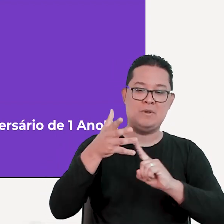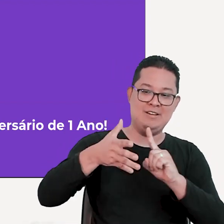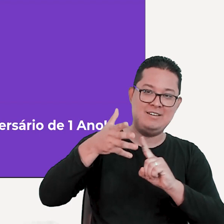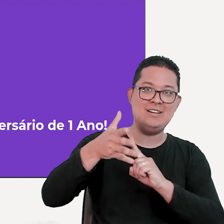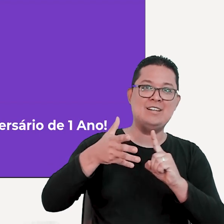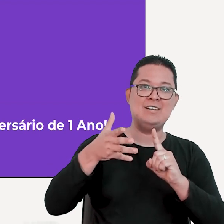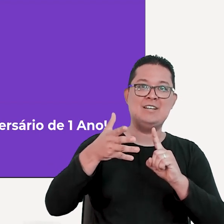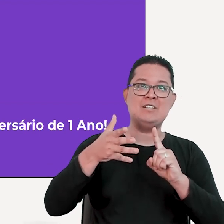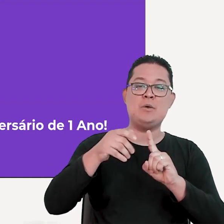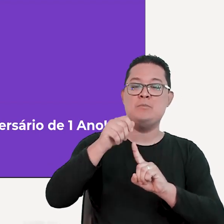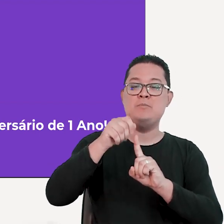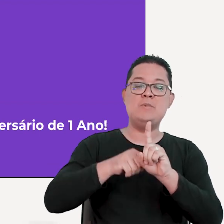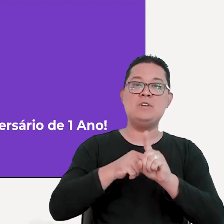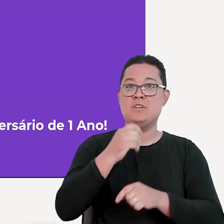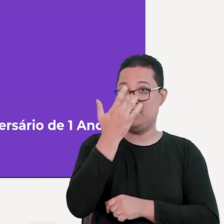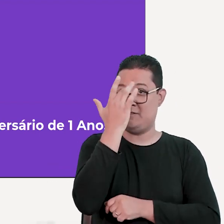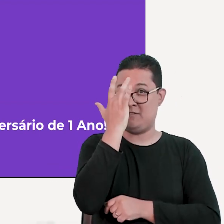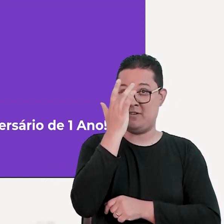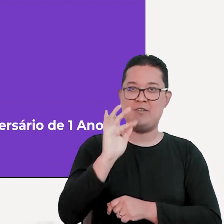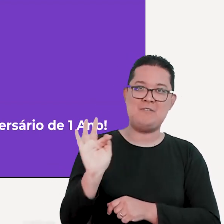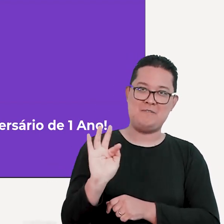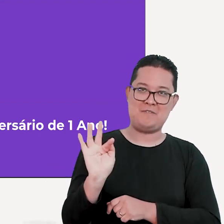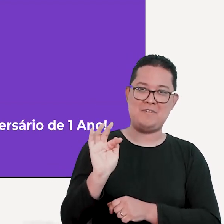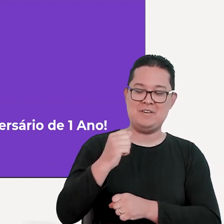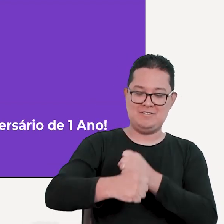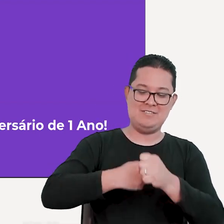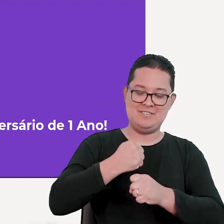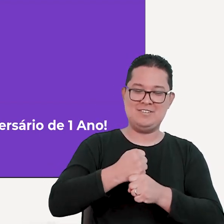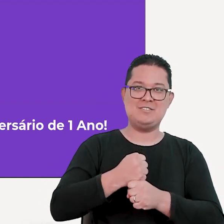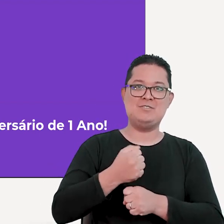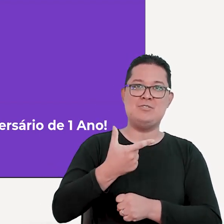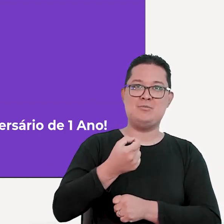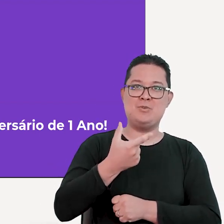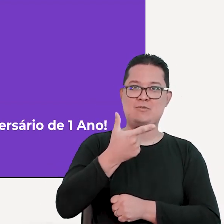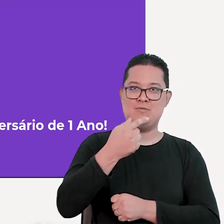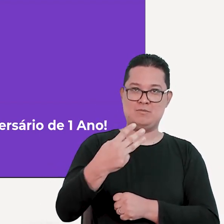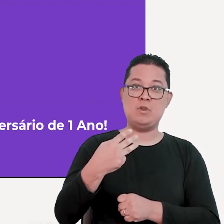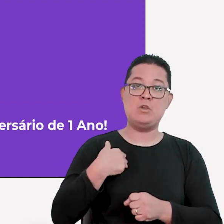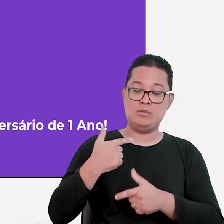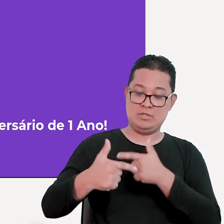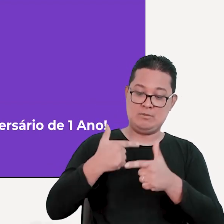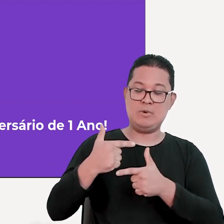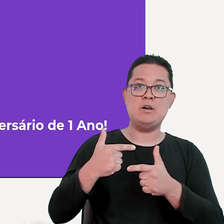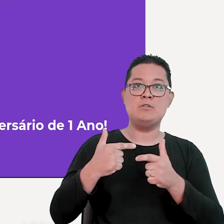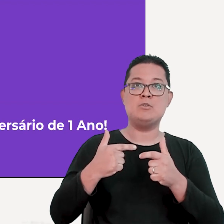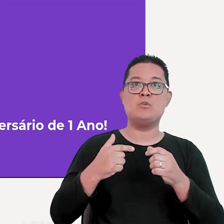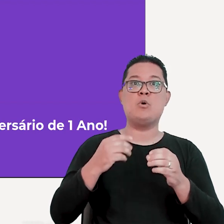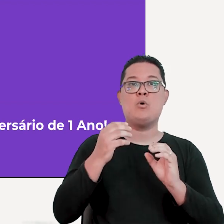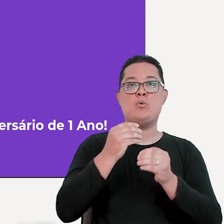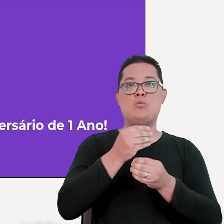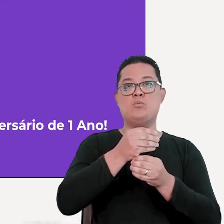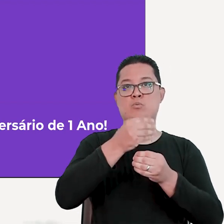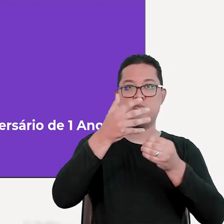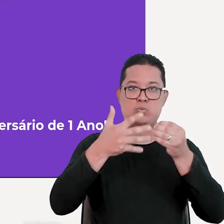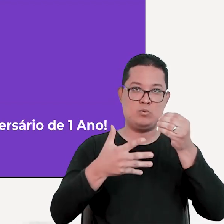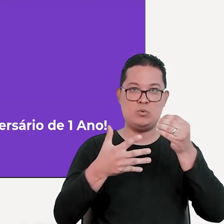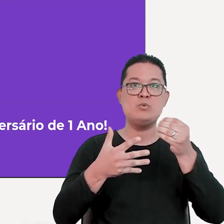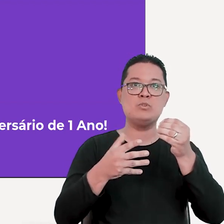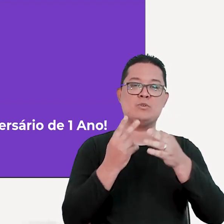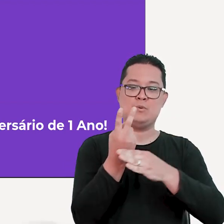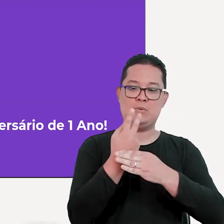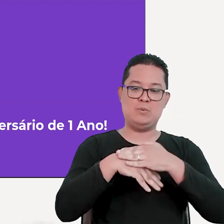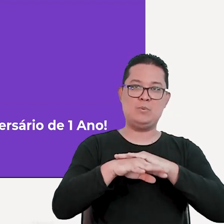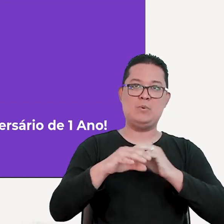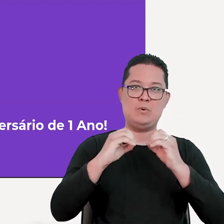aqui em fevereiro de 2023, eu sou content designer no iFood e eu também dou aula em algumas escolas.